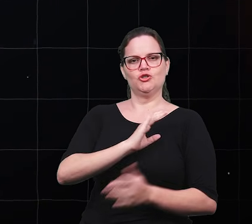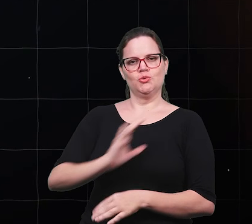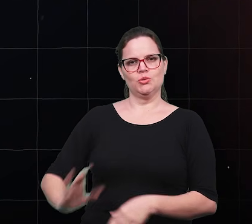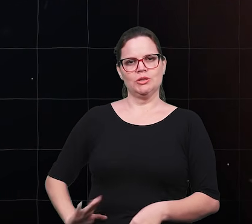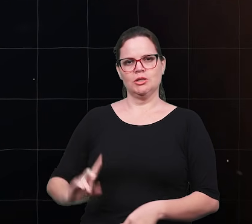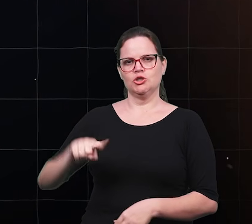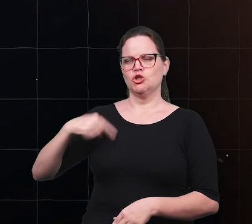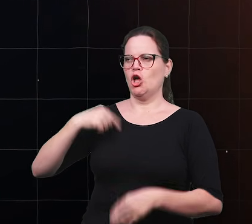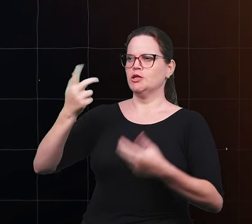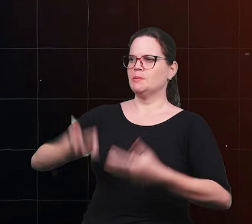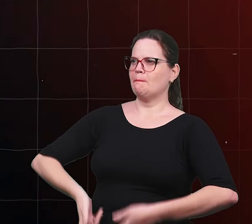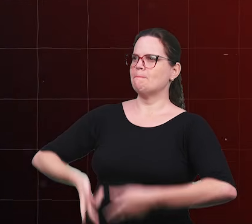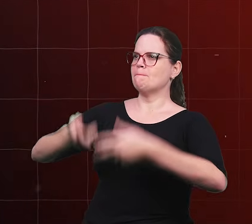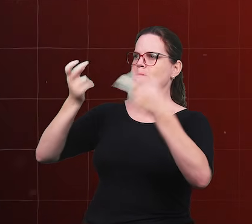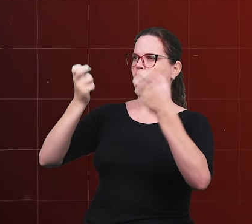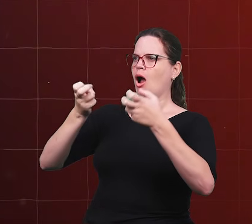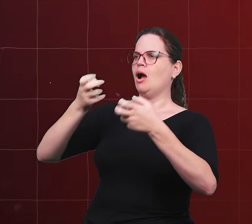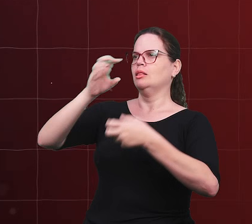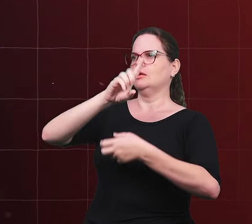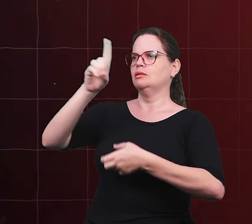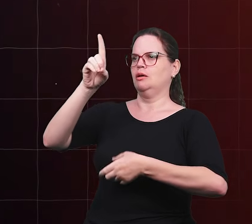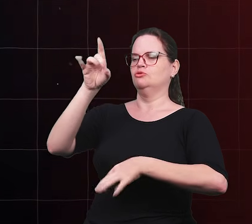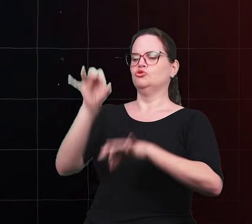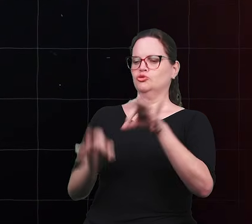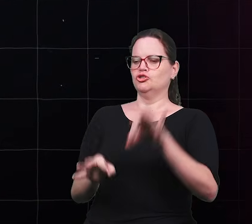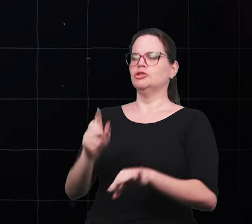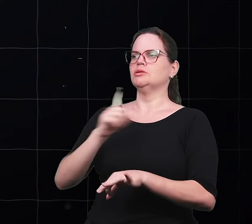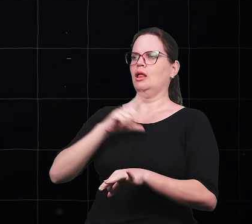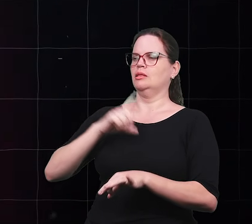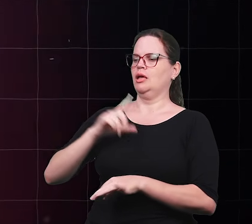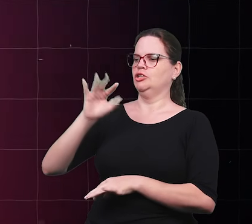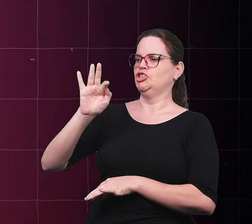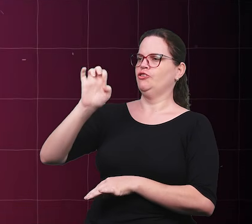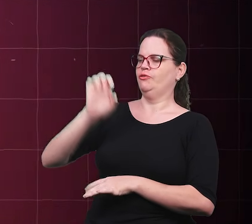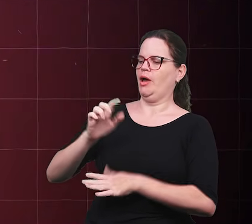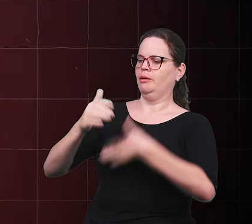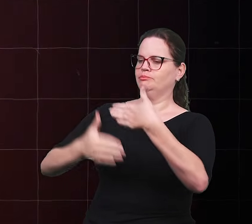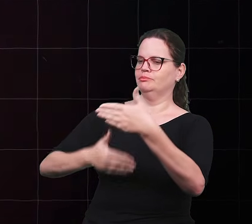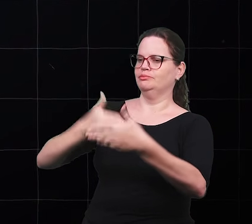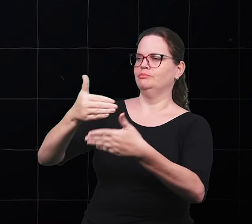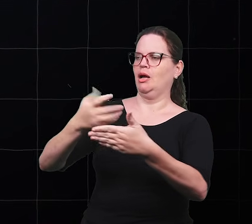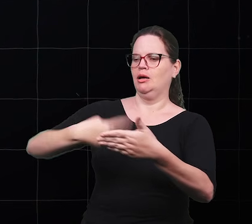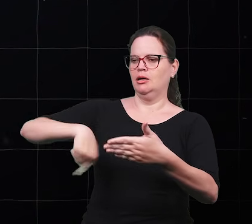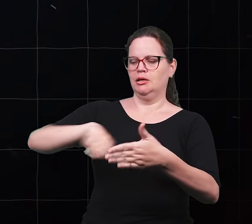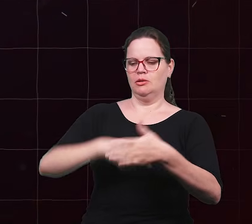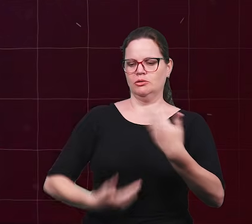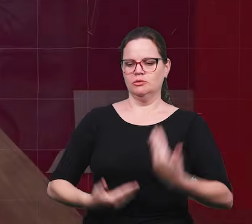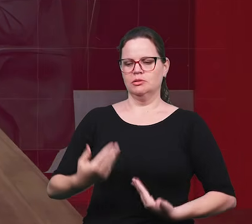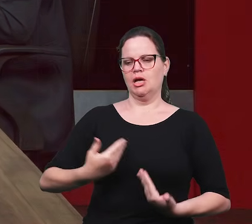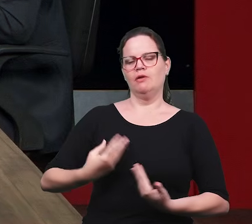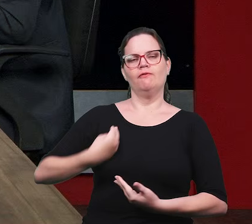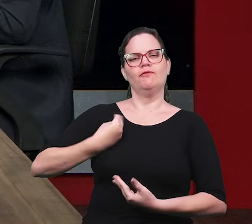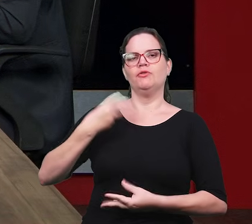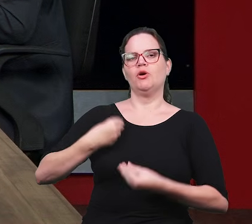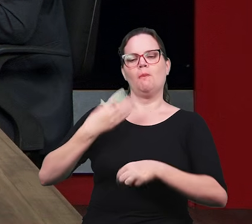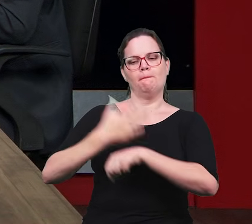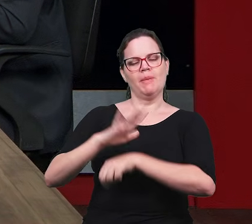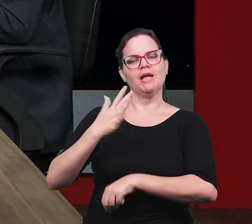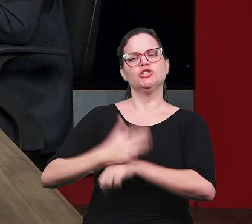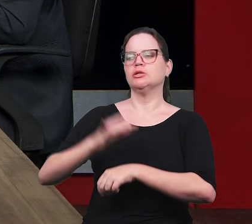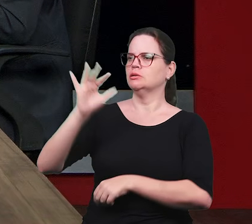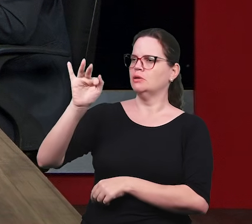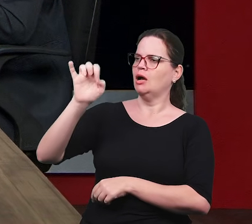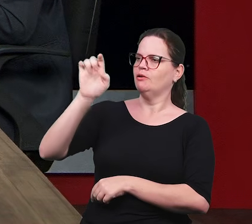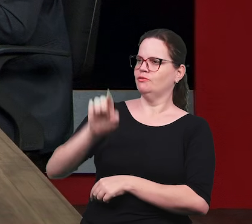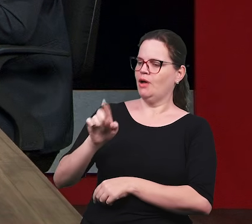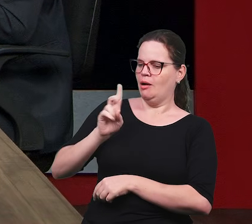de fé em fé, como está escrito, mas o justo viverá da fé. Então, é